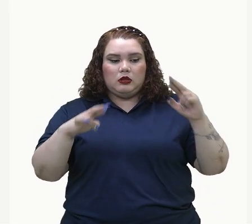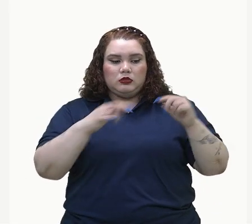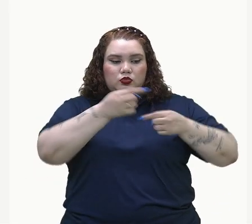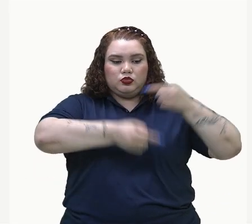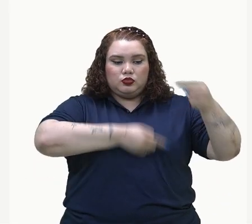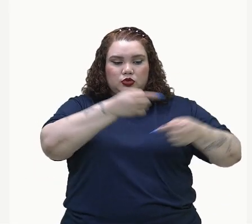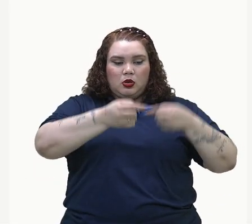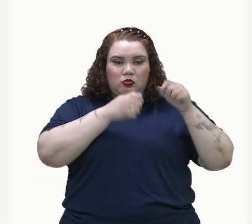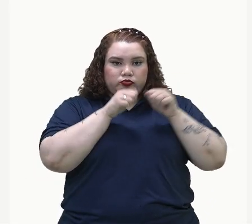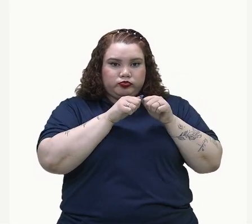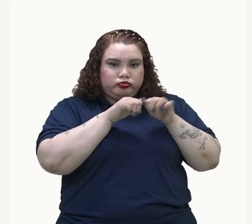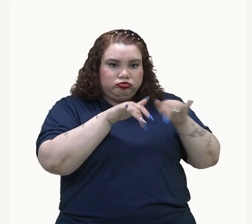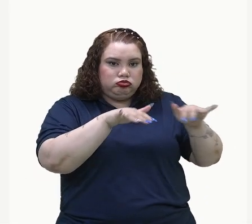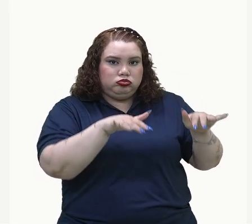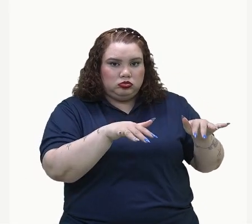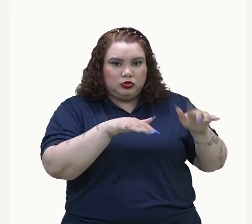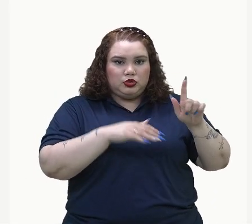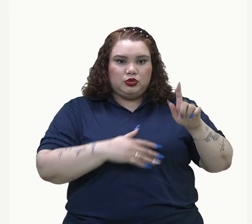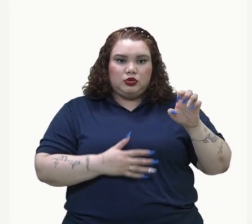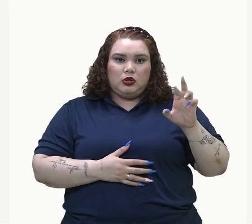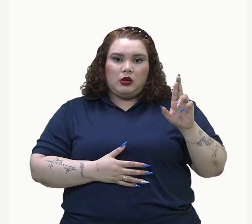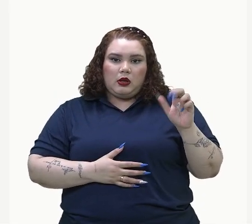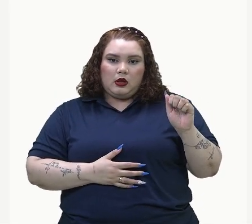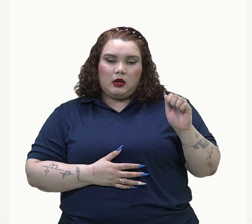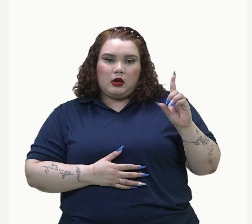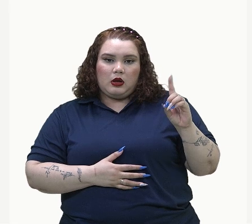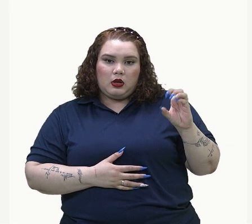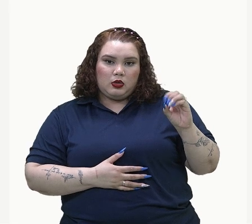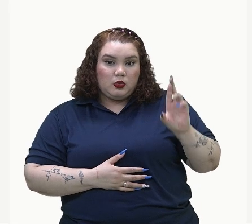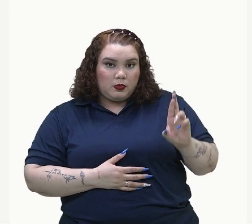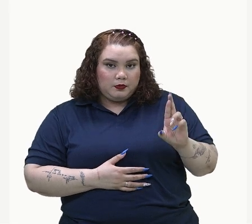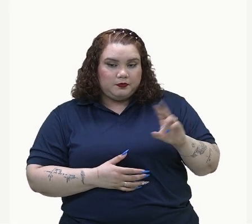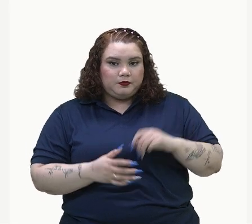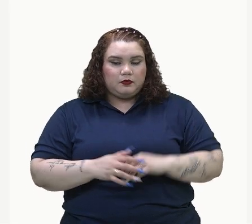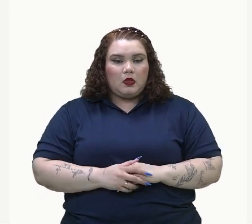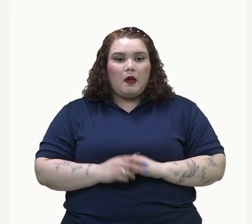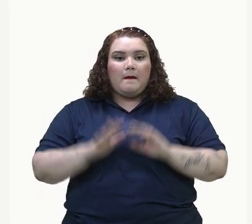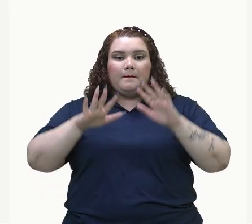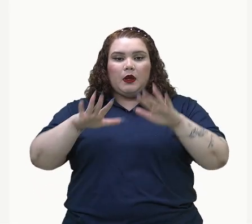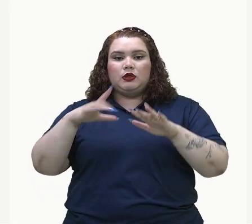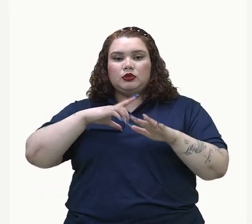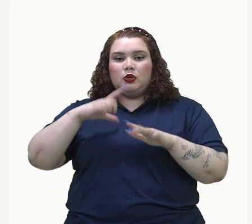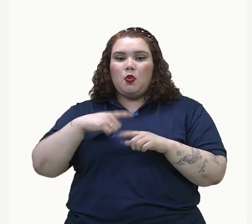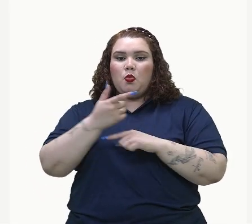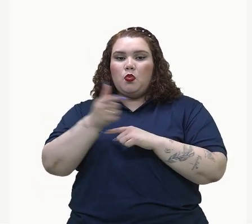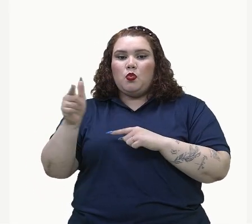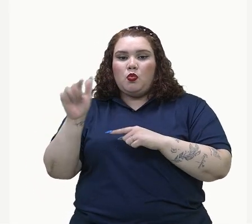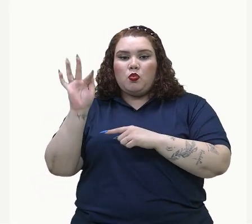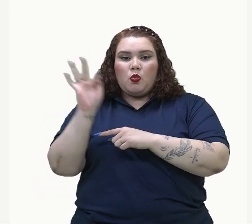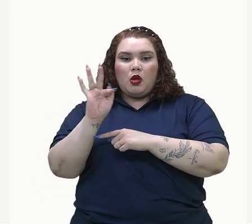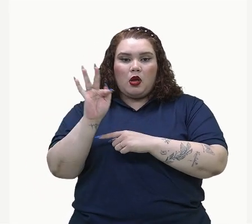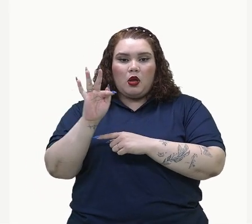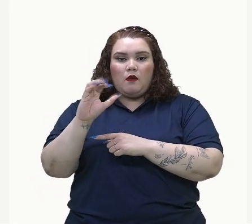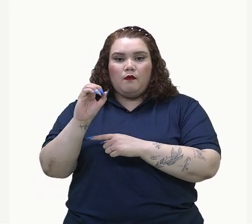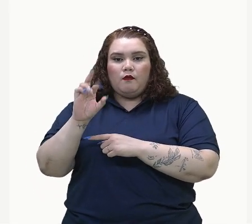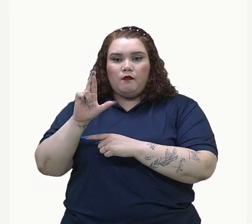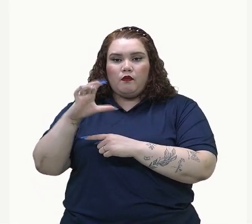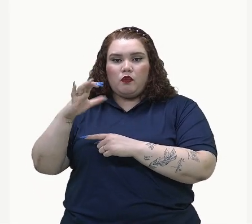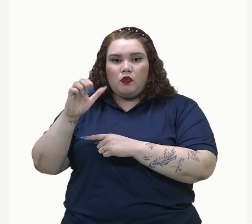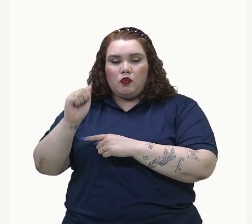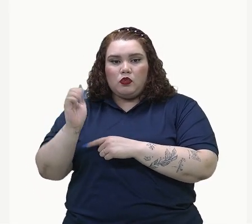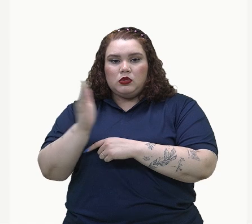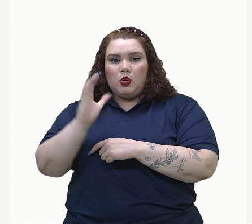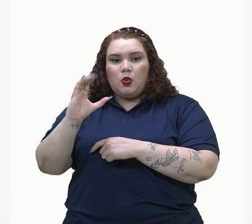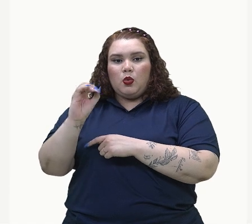eletromotriz dos geradores. Já a força contra eletromotriz, conhecida